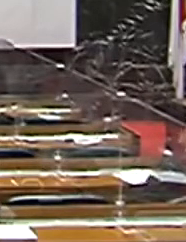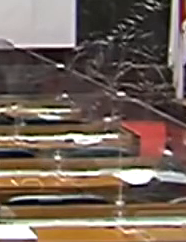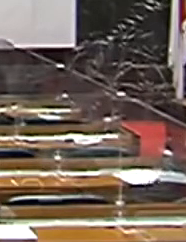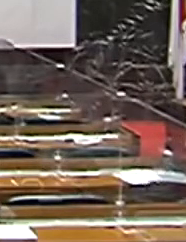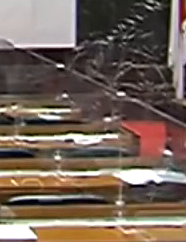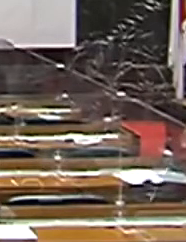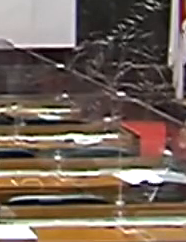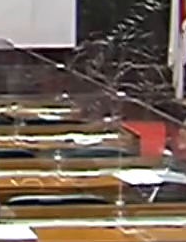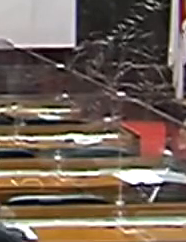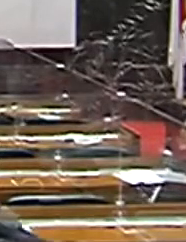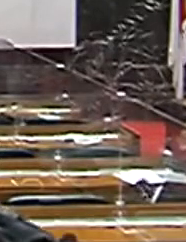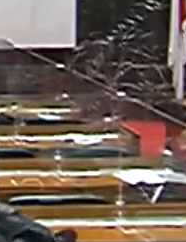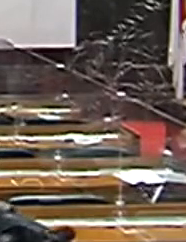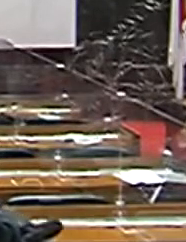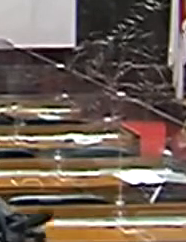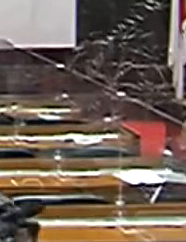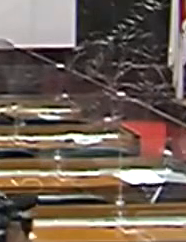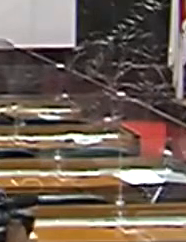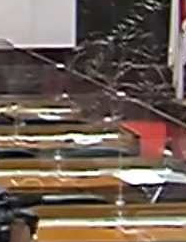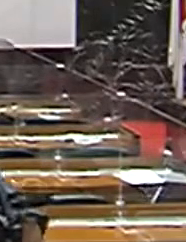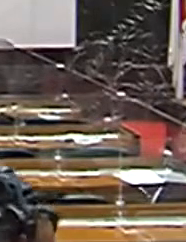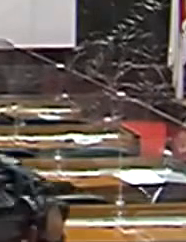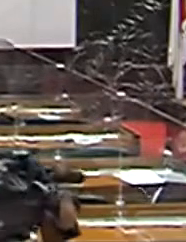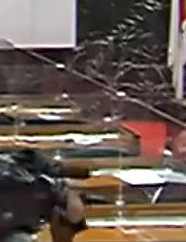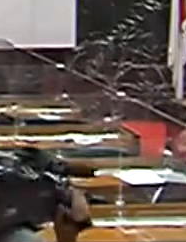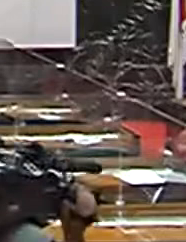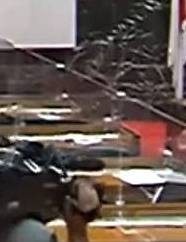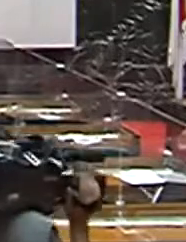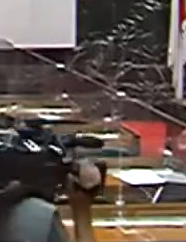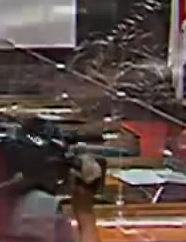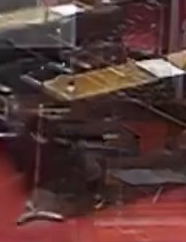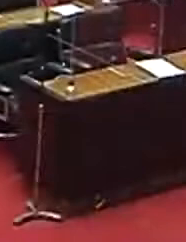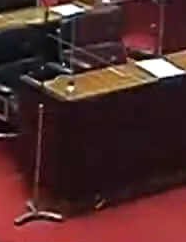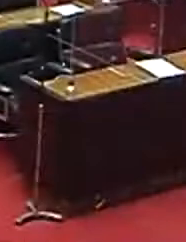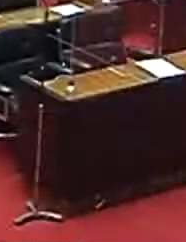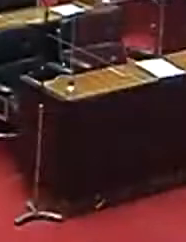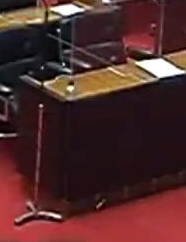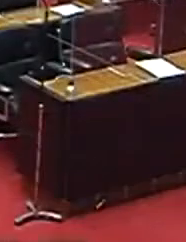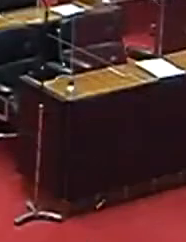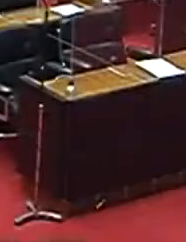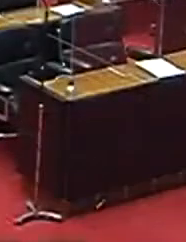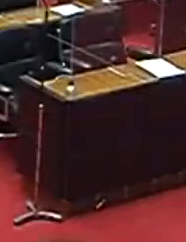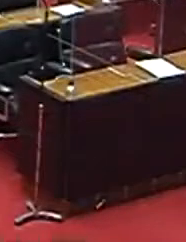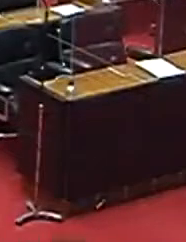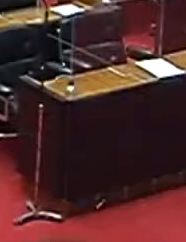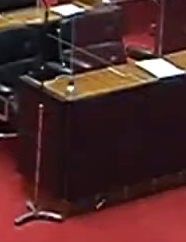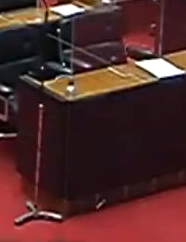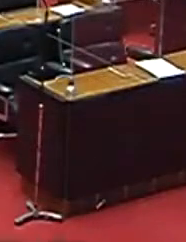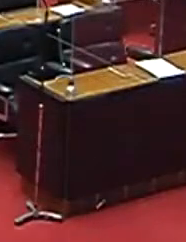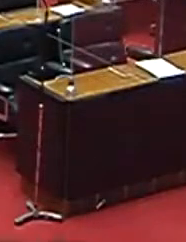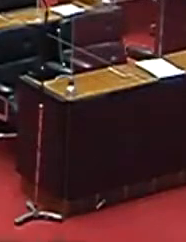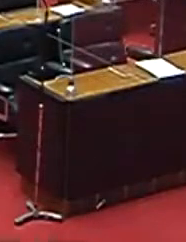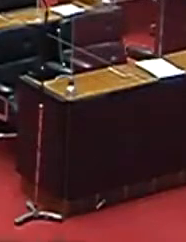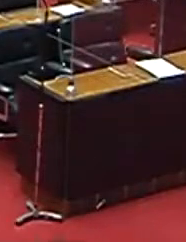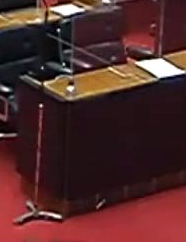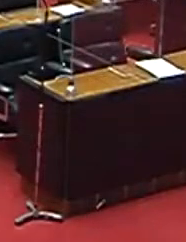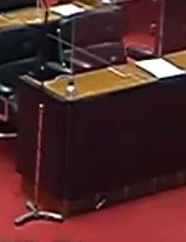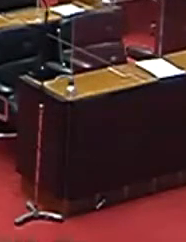pela aprovação do projeto com as emendas números 12 a 15, 18 a 39, 41 a